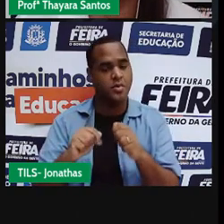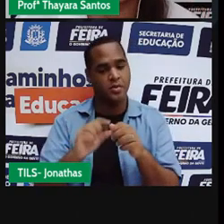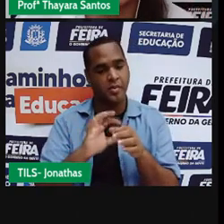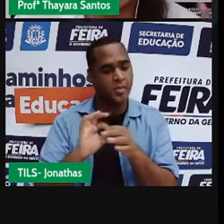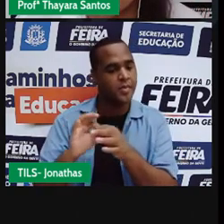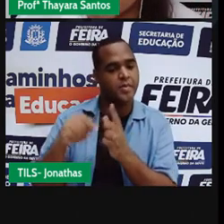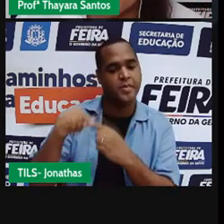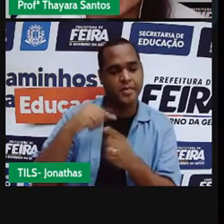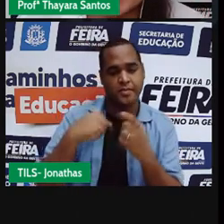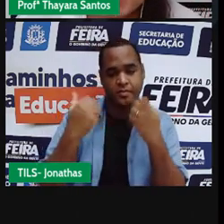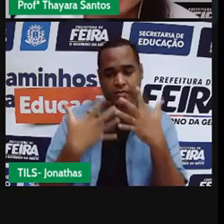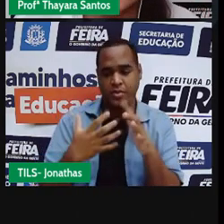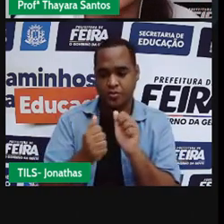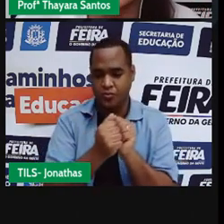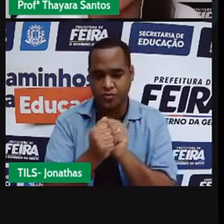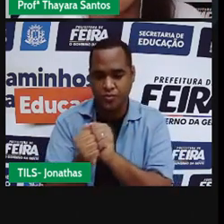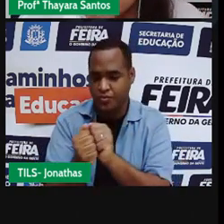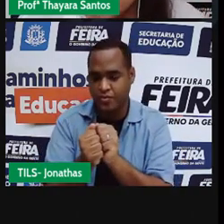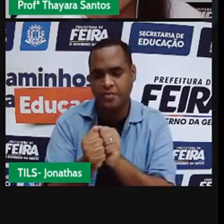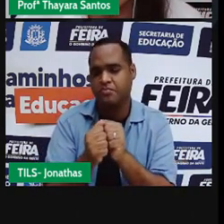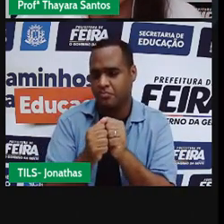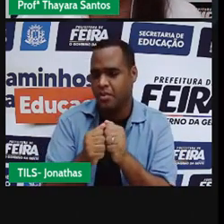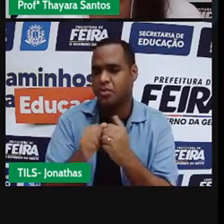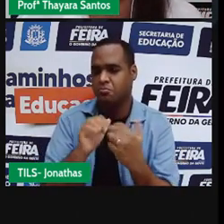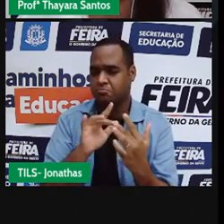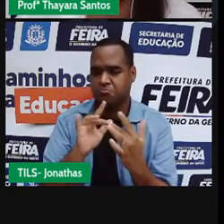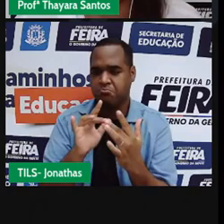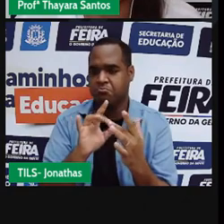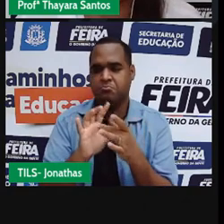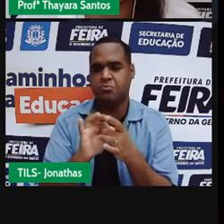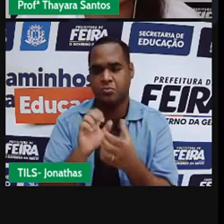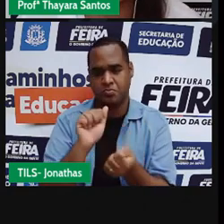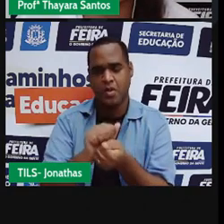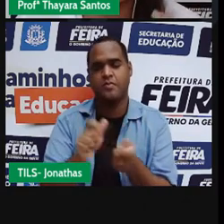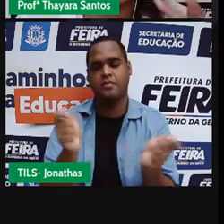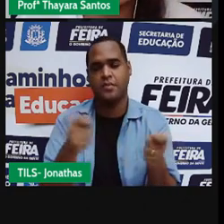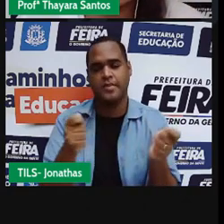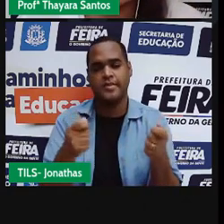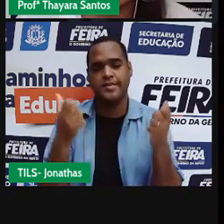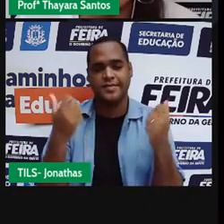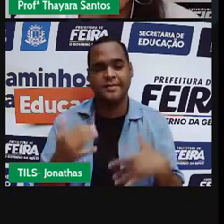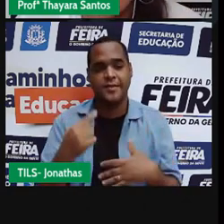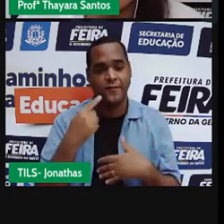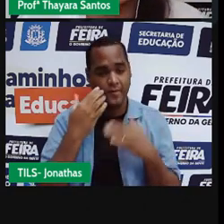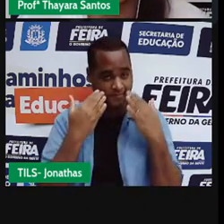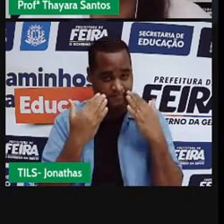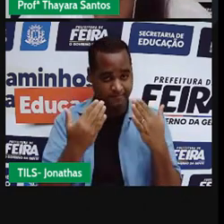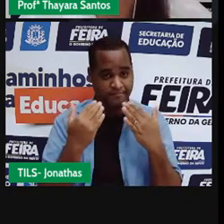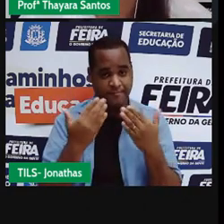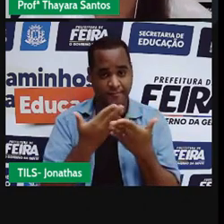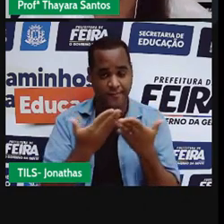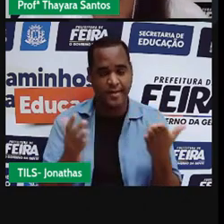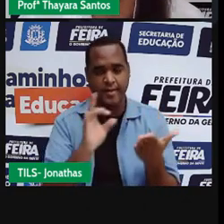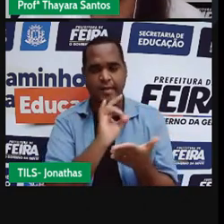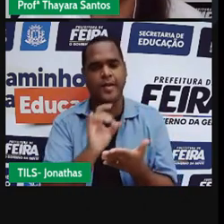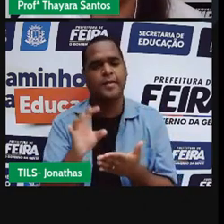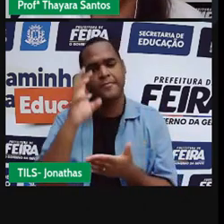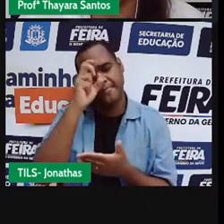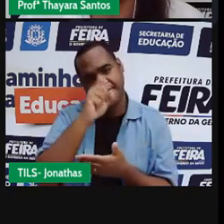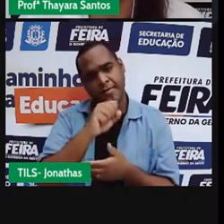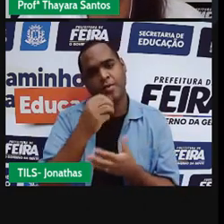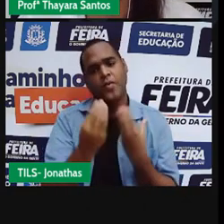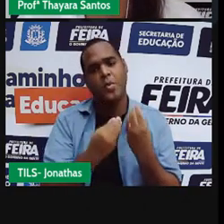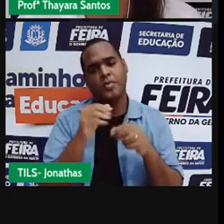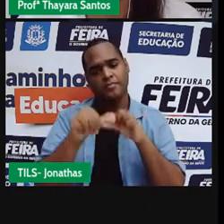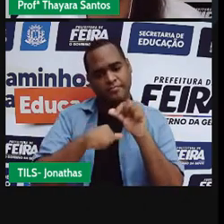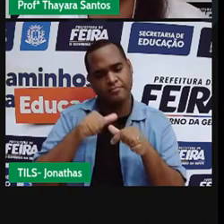não estão juntinhos, mas eles interagem entre si. Então, isso daqui foi só para vocês verem como é que essas mudanças ocorrem,